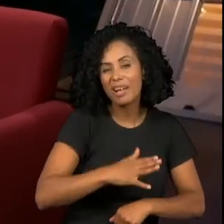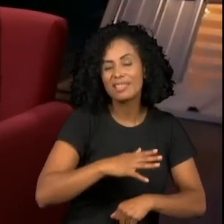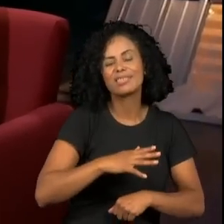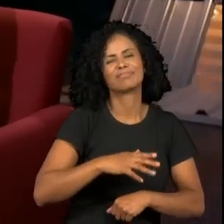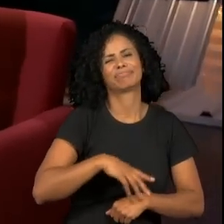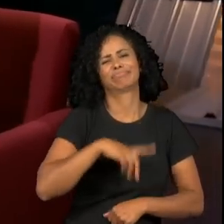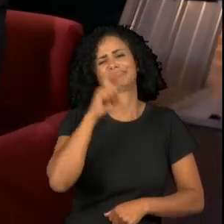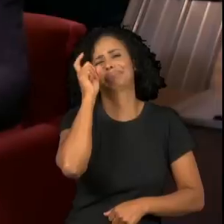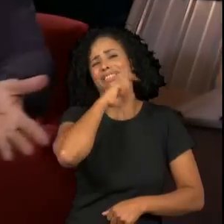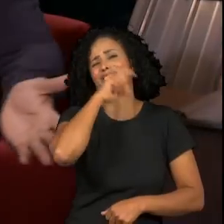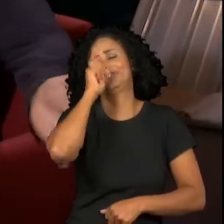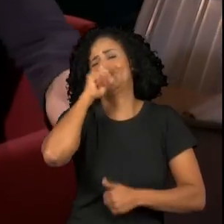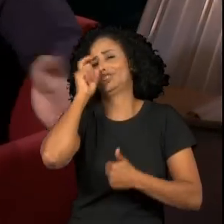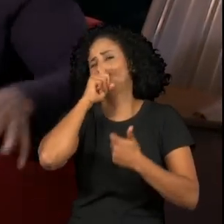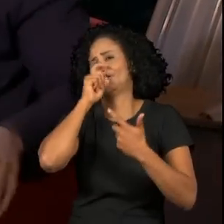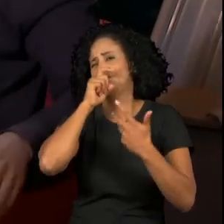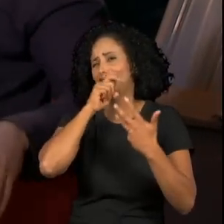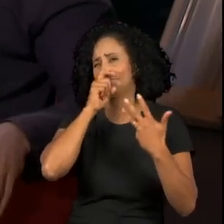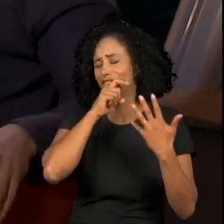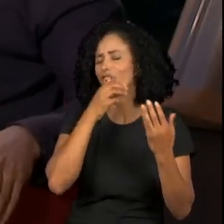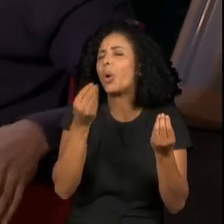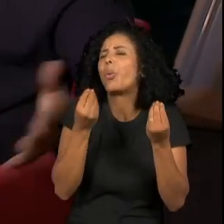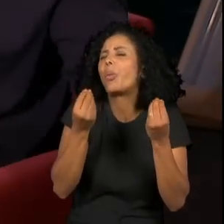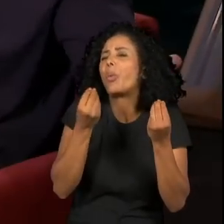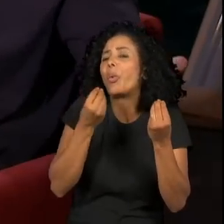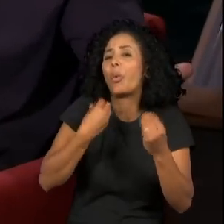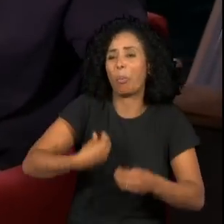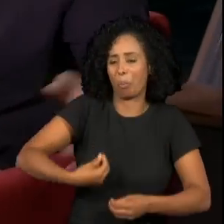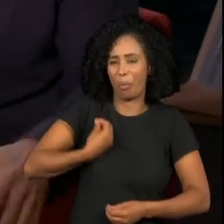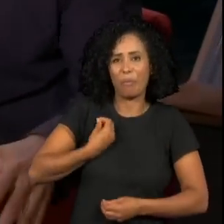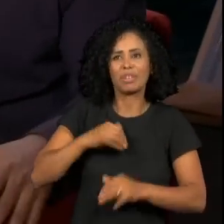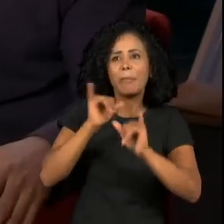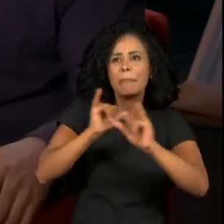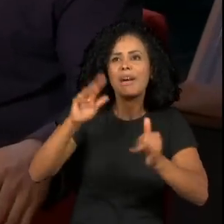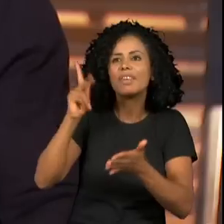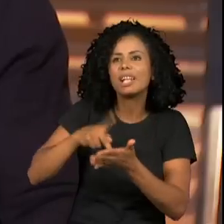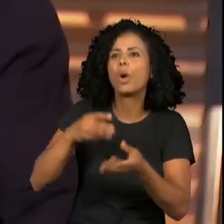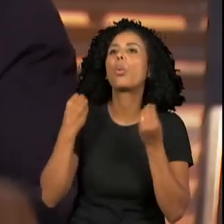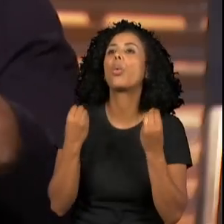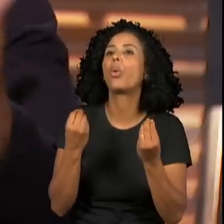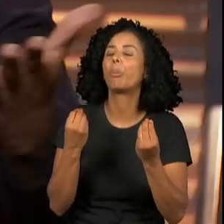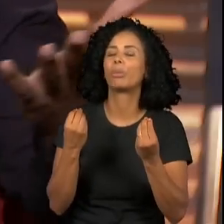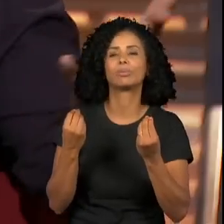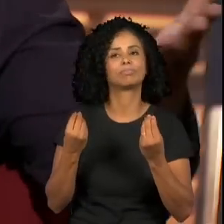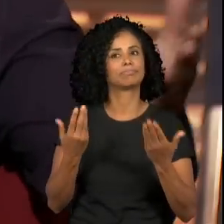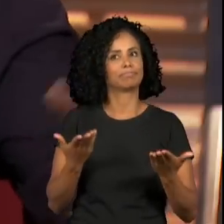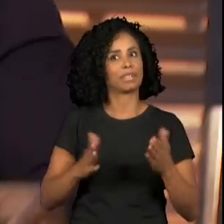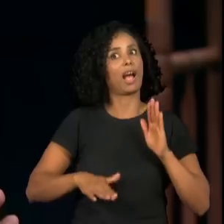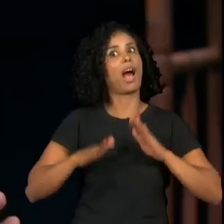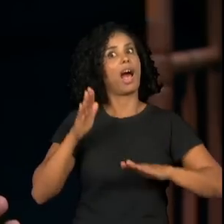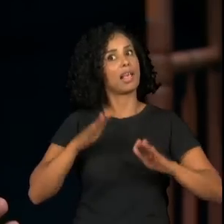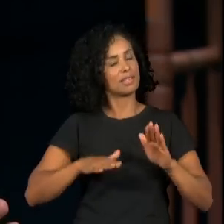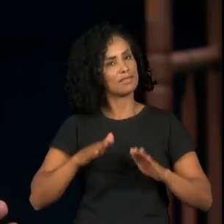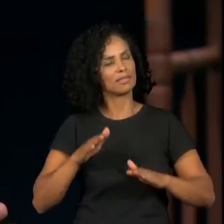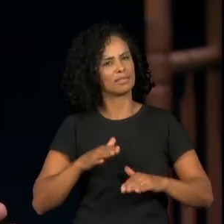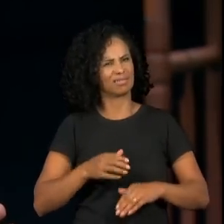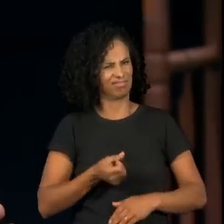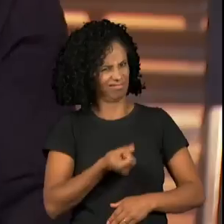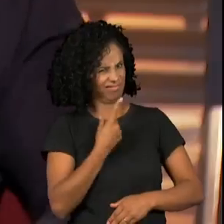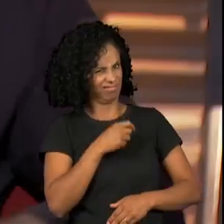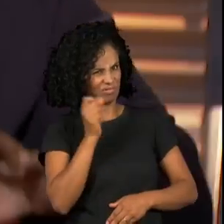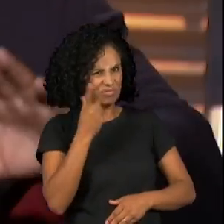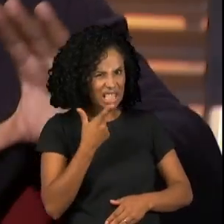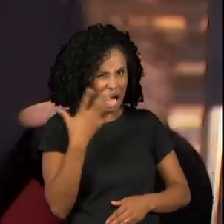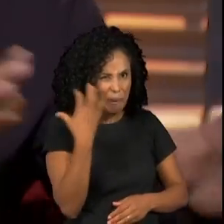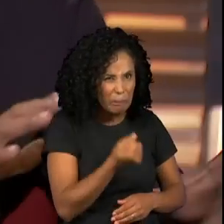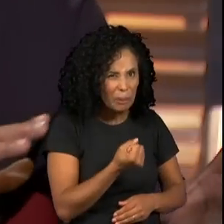nosso, como ser um mensageiro de verdade? Ah. Tá ligado? Às vezes eu tenho que falar algumas mentiras. Você está aposentando também. Não. O